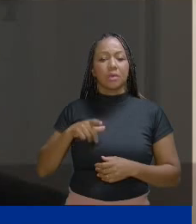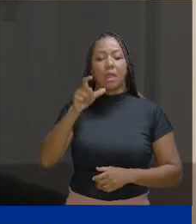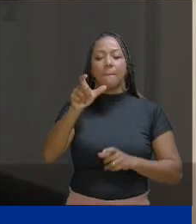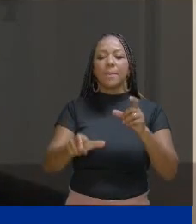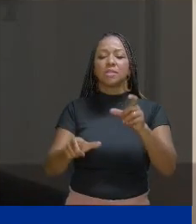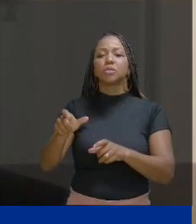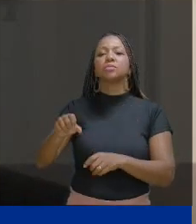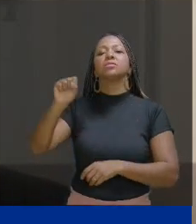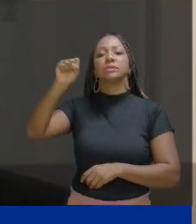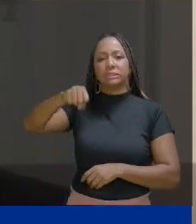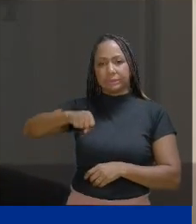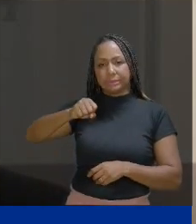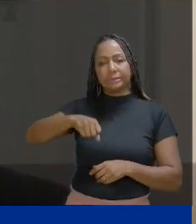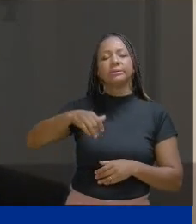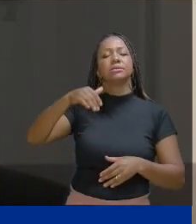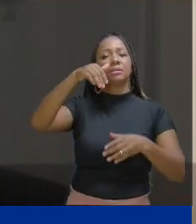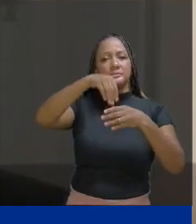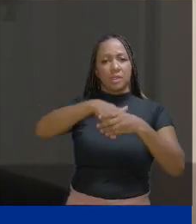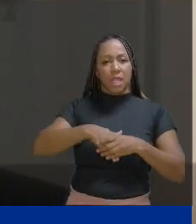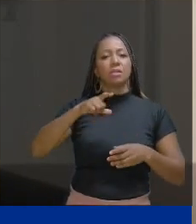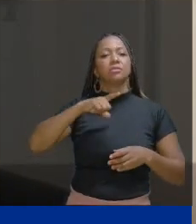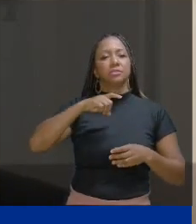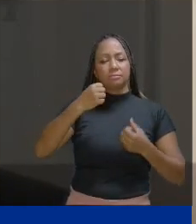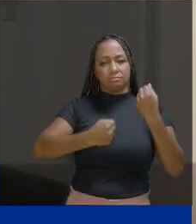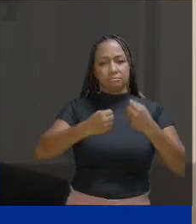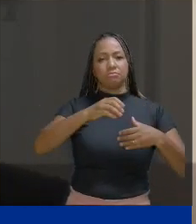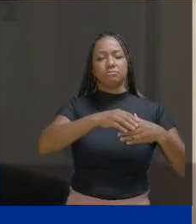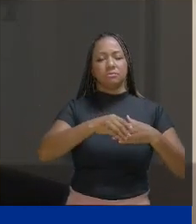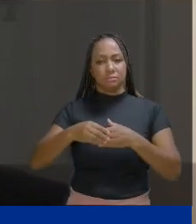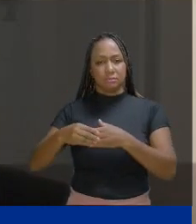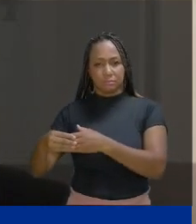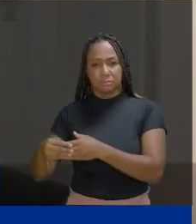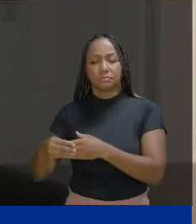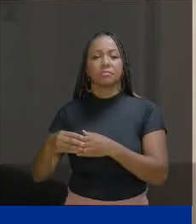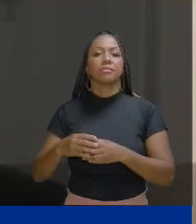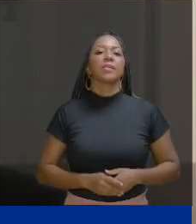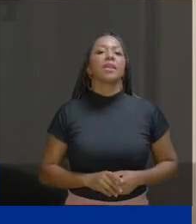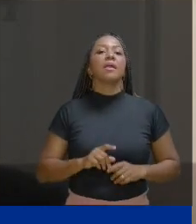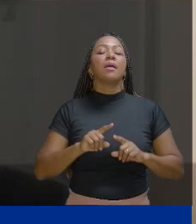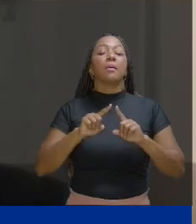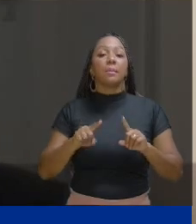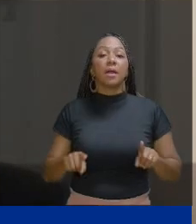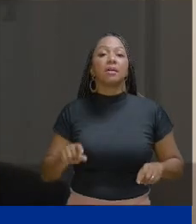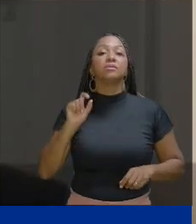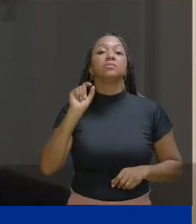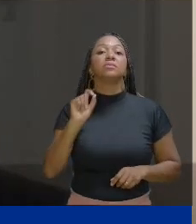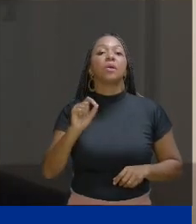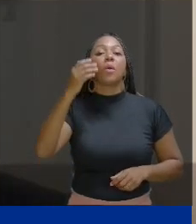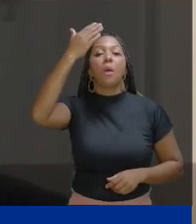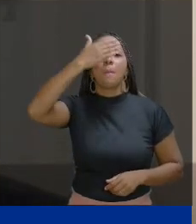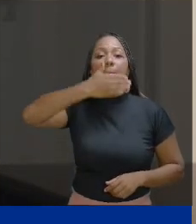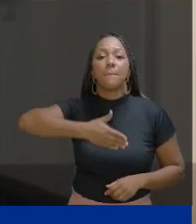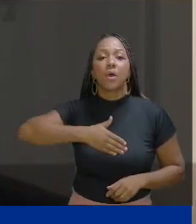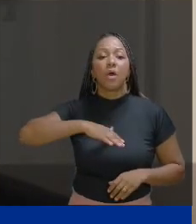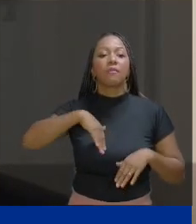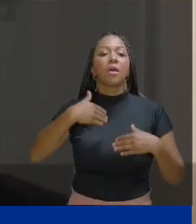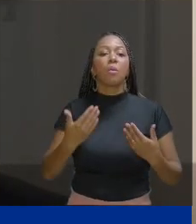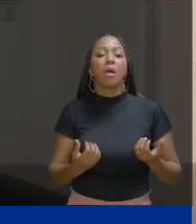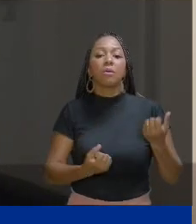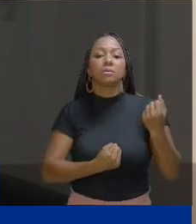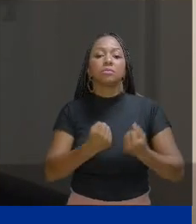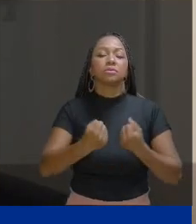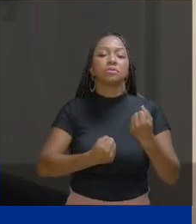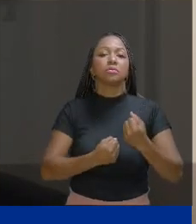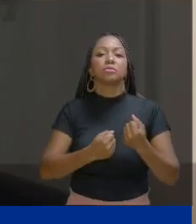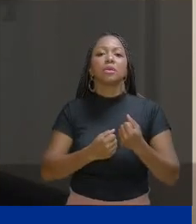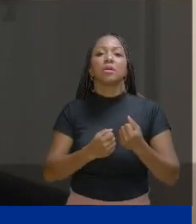pessoas eram eleitores, de que havia transporte. A questão é, qual é a prova de que esse transporte foi